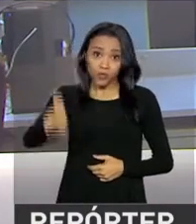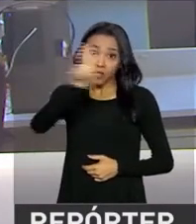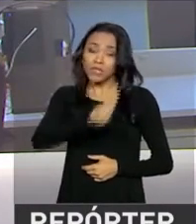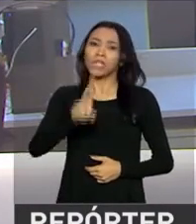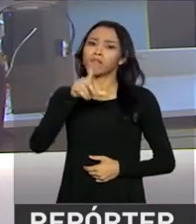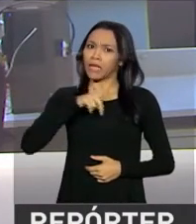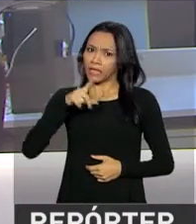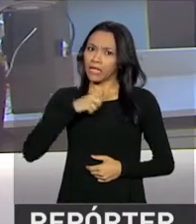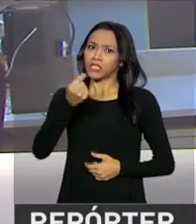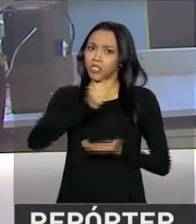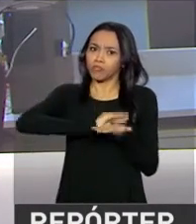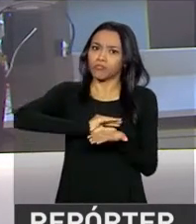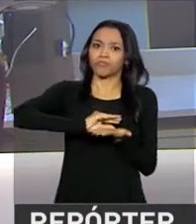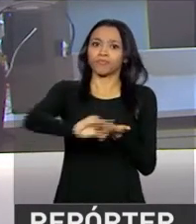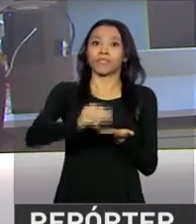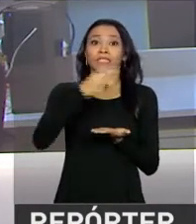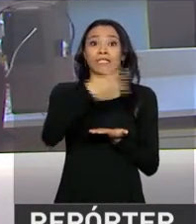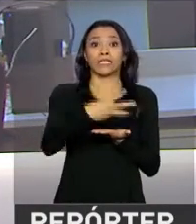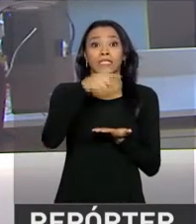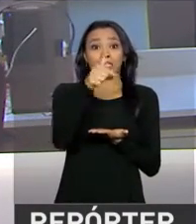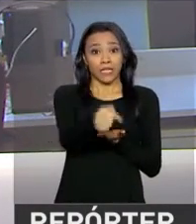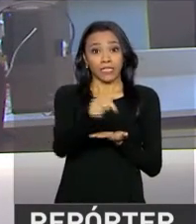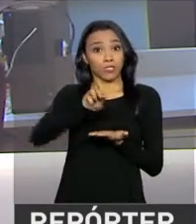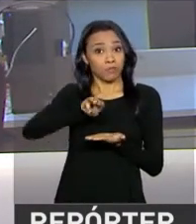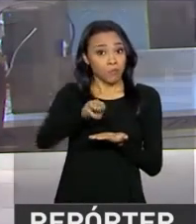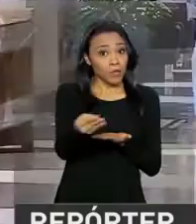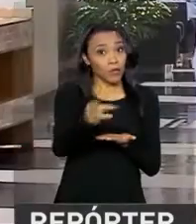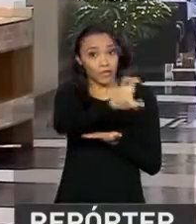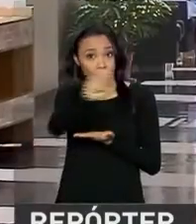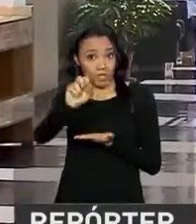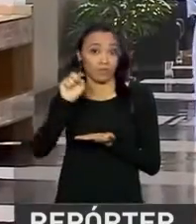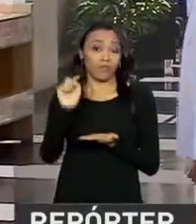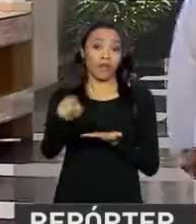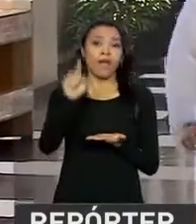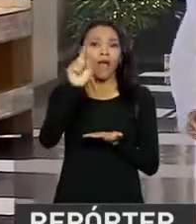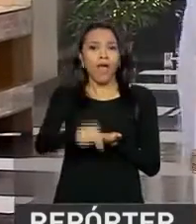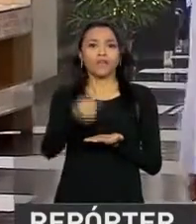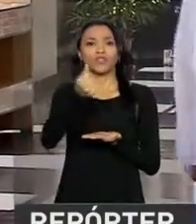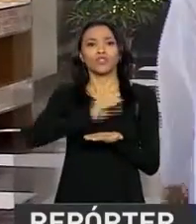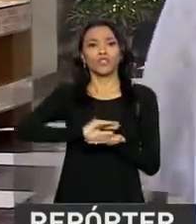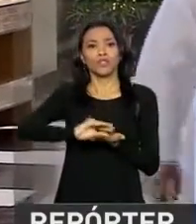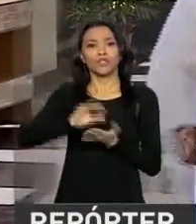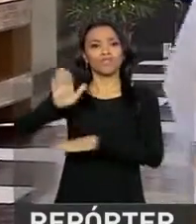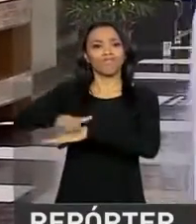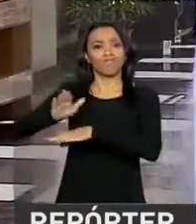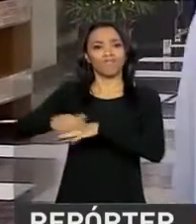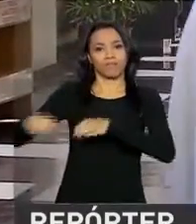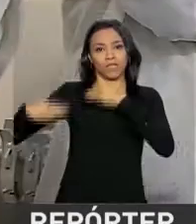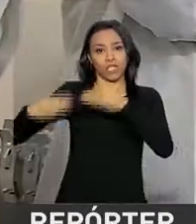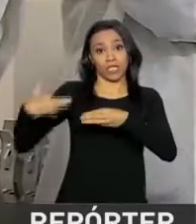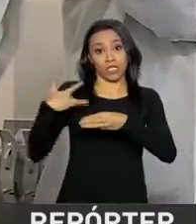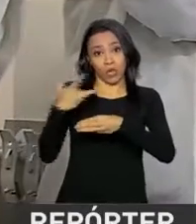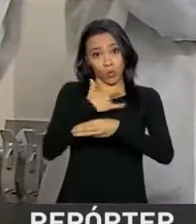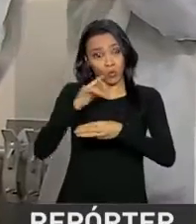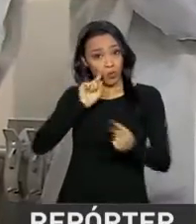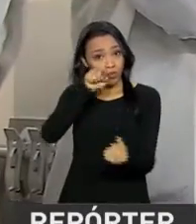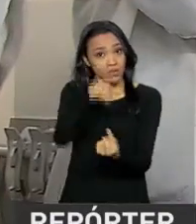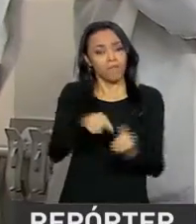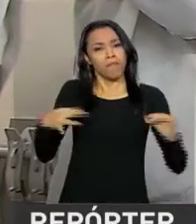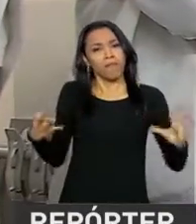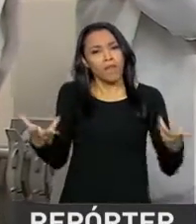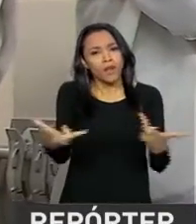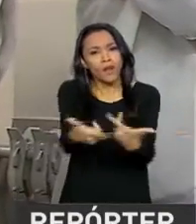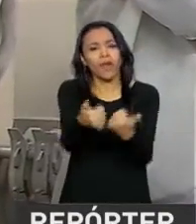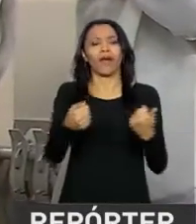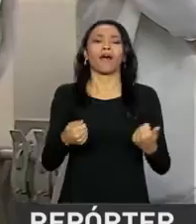de 37 milhões e meio de reais. O dinheiro liberado pelo Ministério da Saúde é para melhorar o atendimento, a